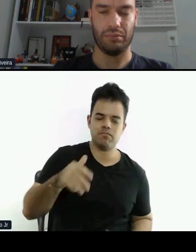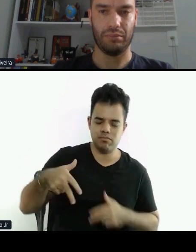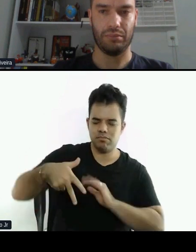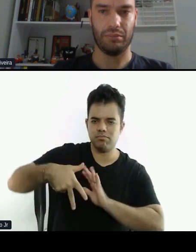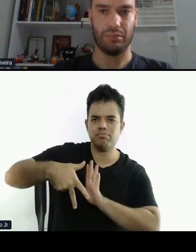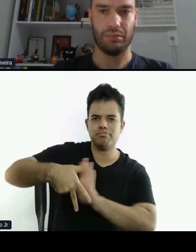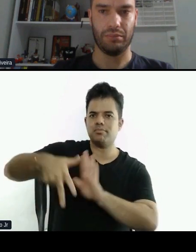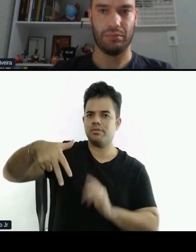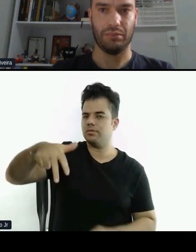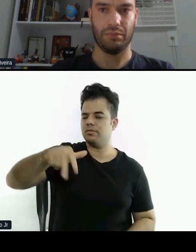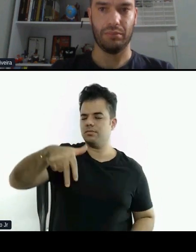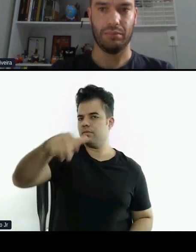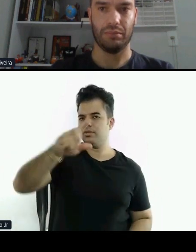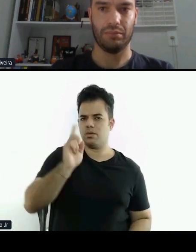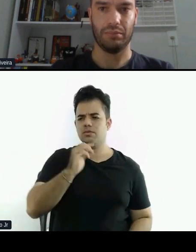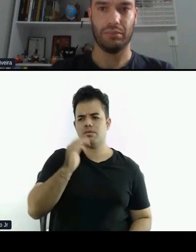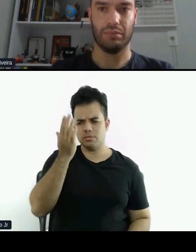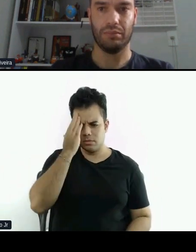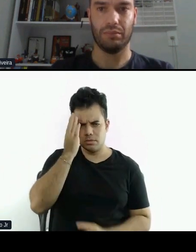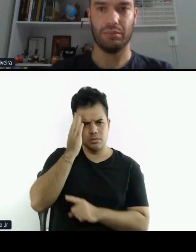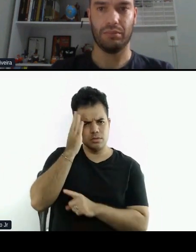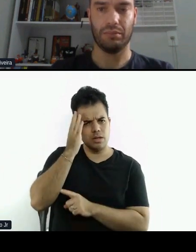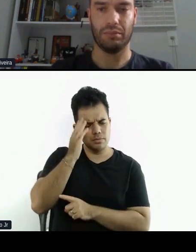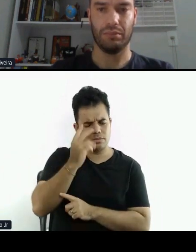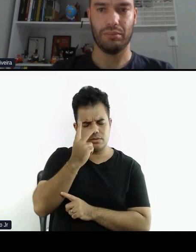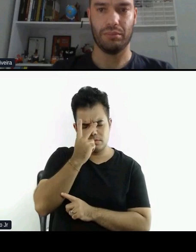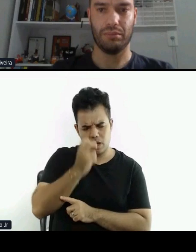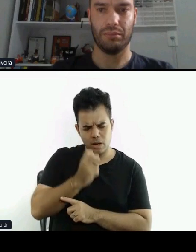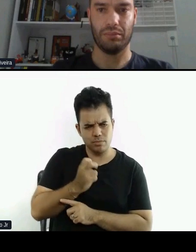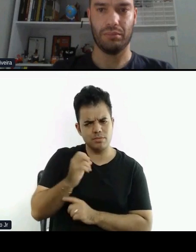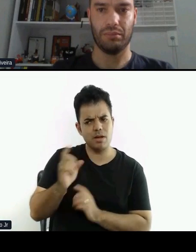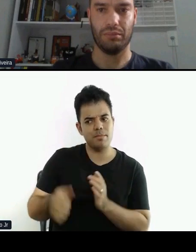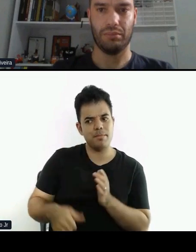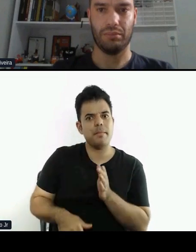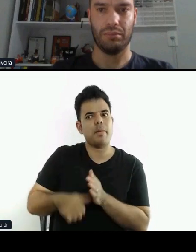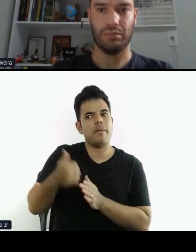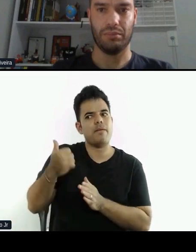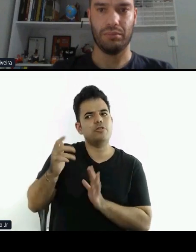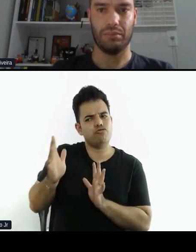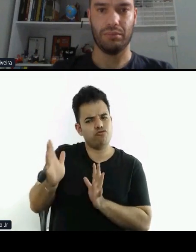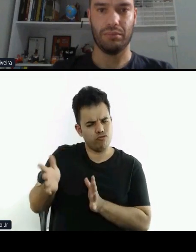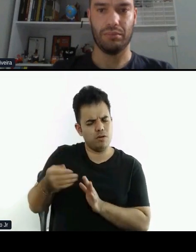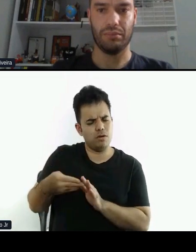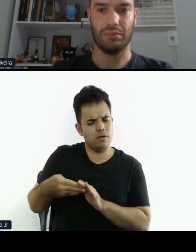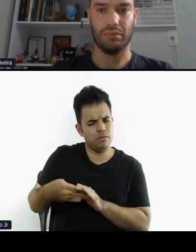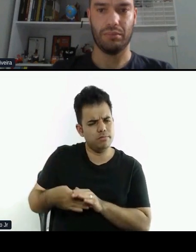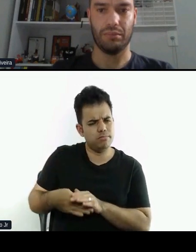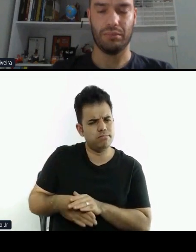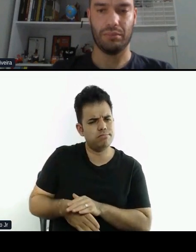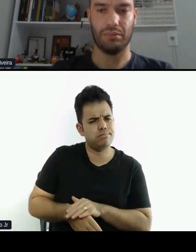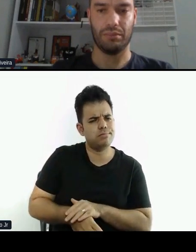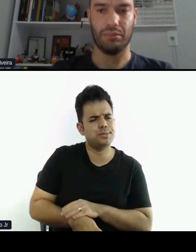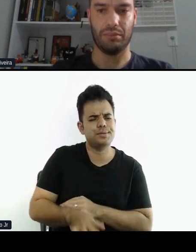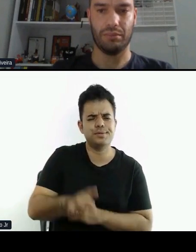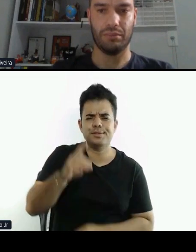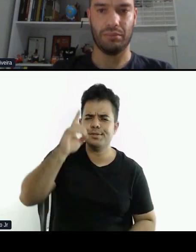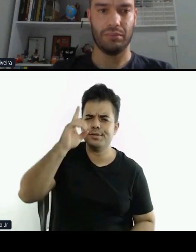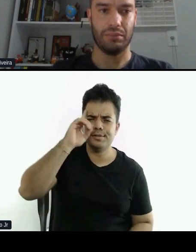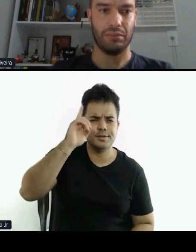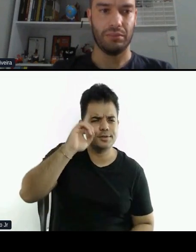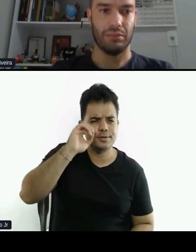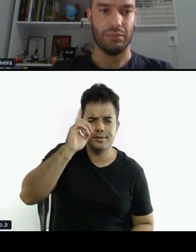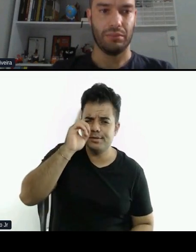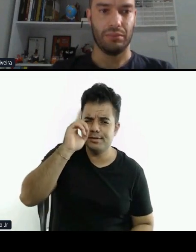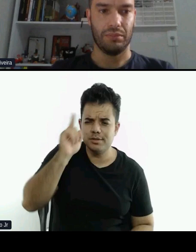né? Tirando o fato de ser a primeira vez que ela vai tentar atravessar, mas assim, o dia a dia dela já está traçado ali,